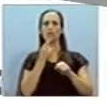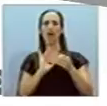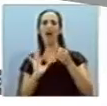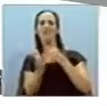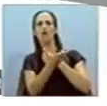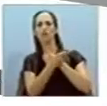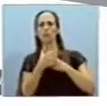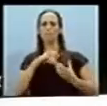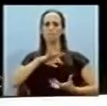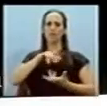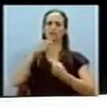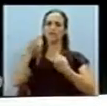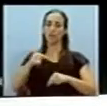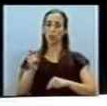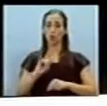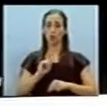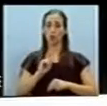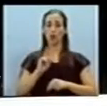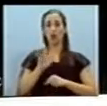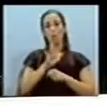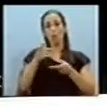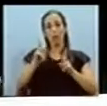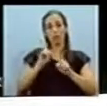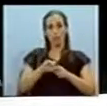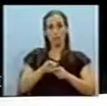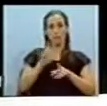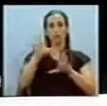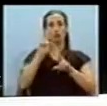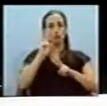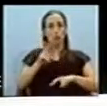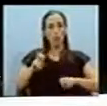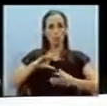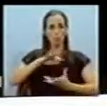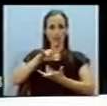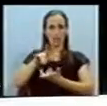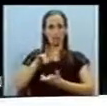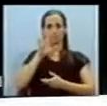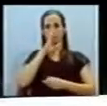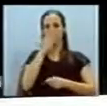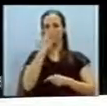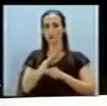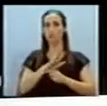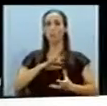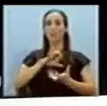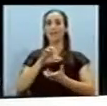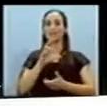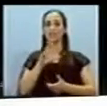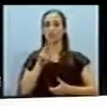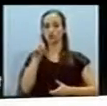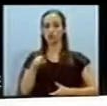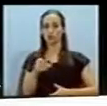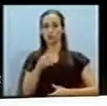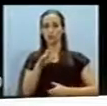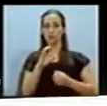descobrir planetas extrasolares. E geralmente quando um planeta, imagina, do tamanho de Júpiter, passa à frente da estrela, cria